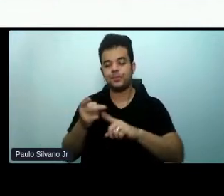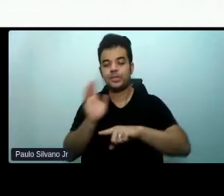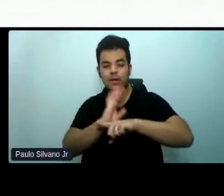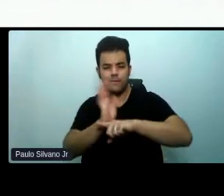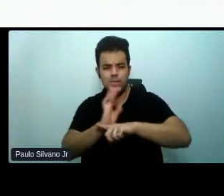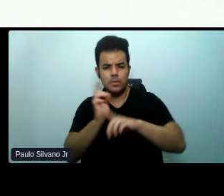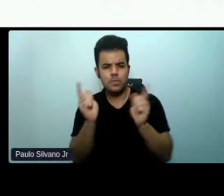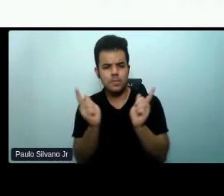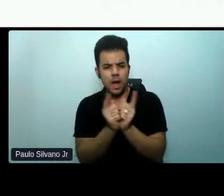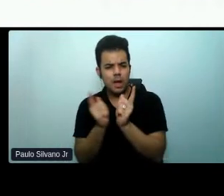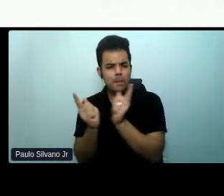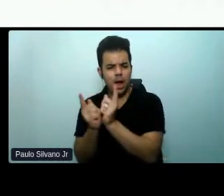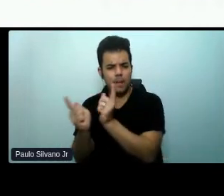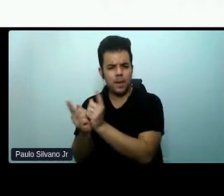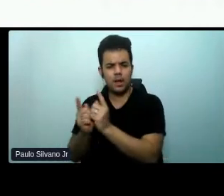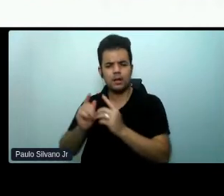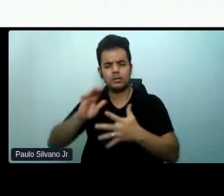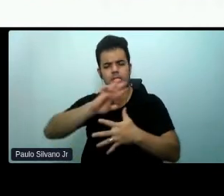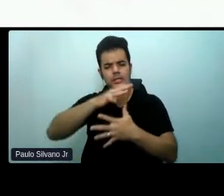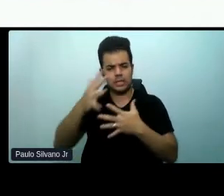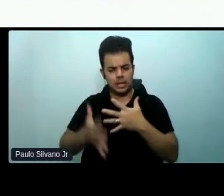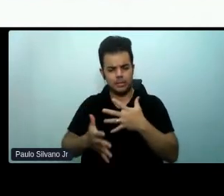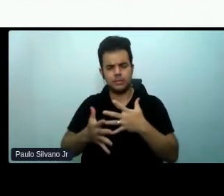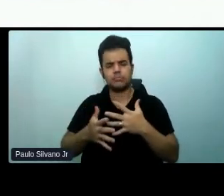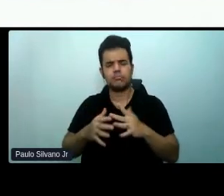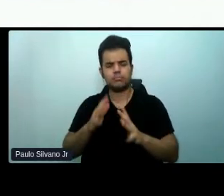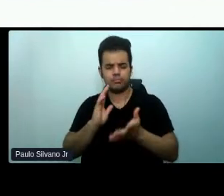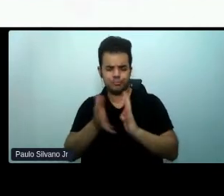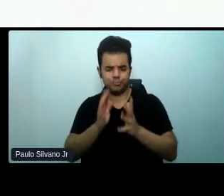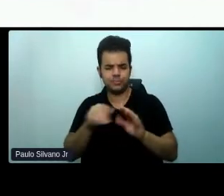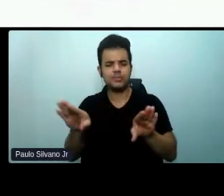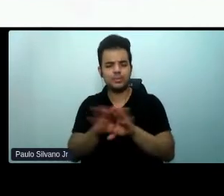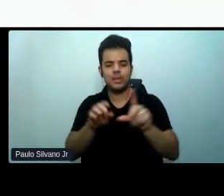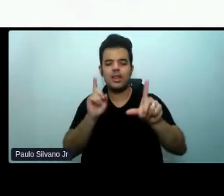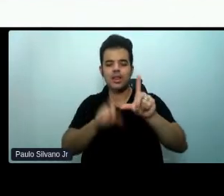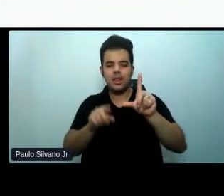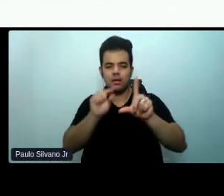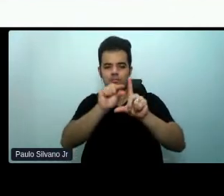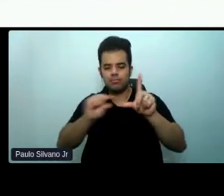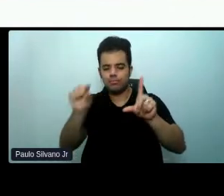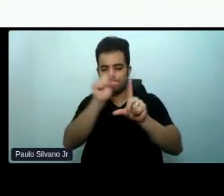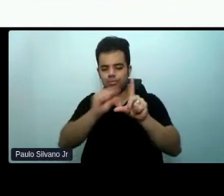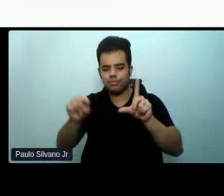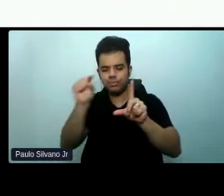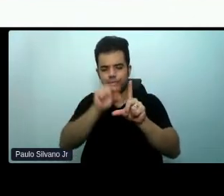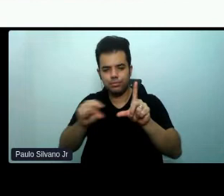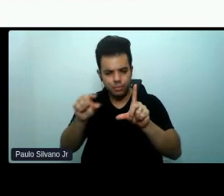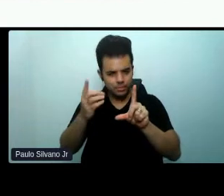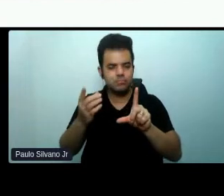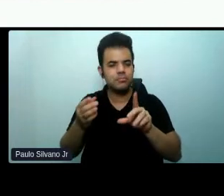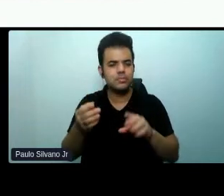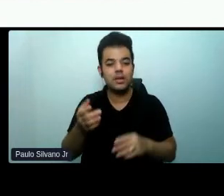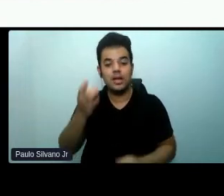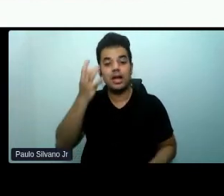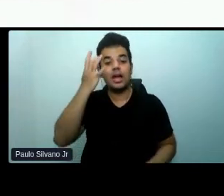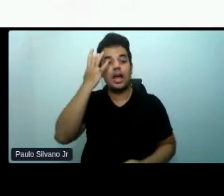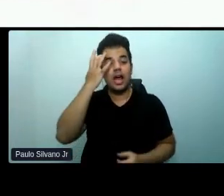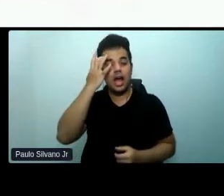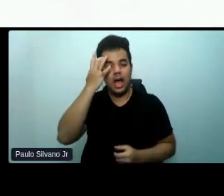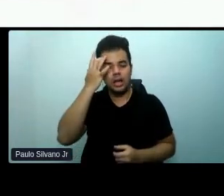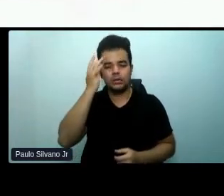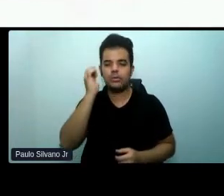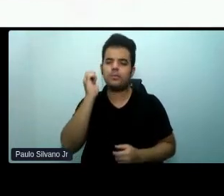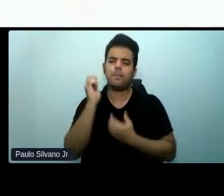vídeos em libras, né? E com legendas. Isso eu acho que muito